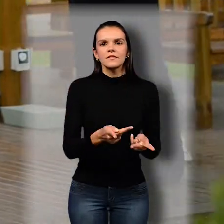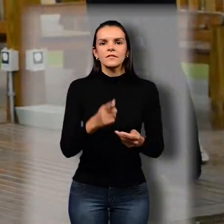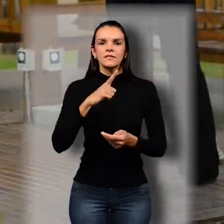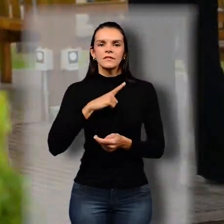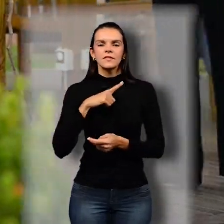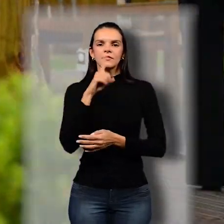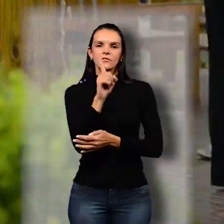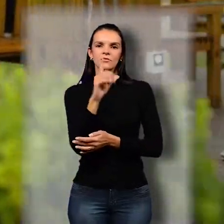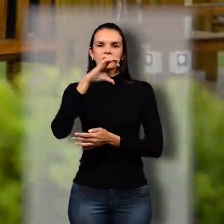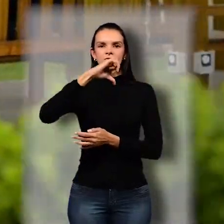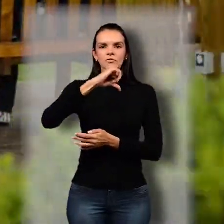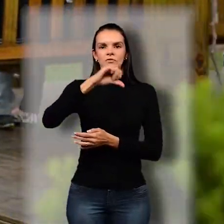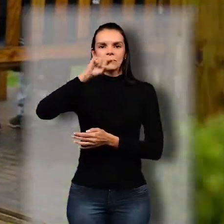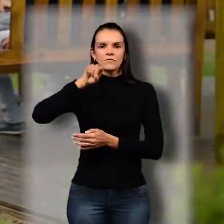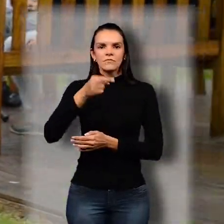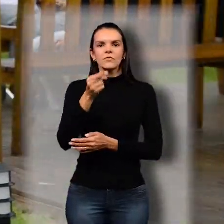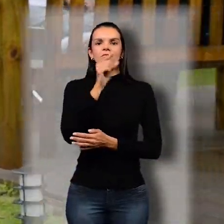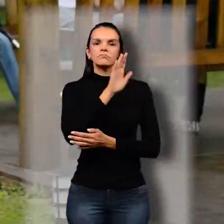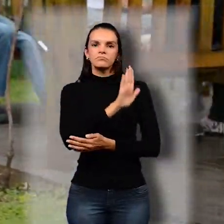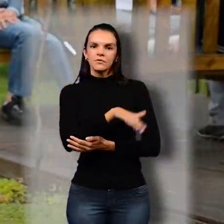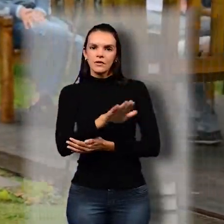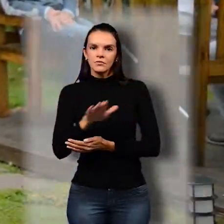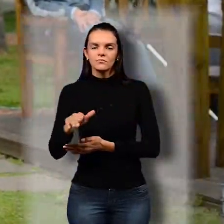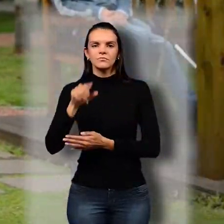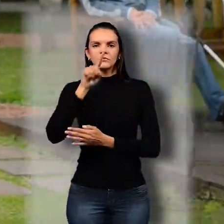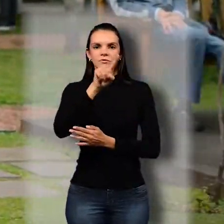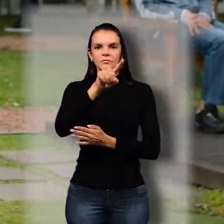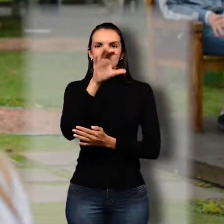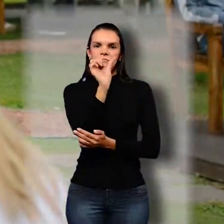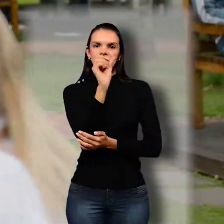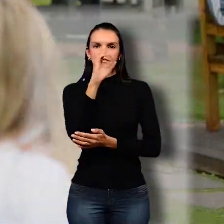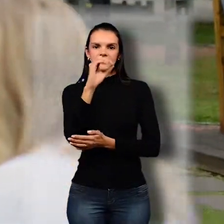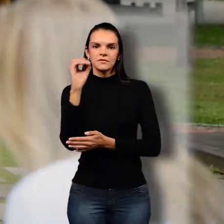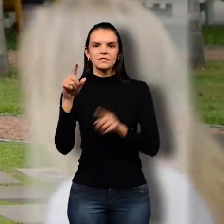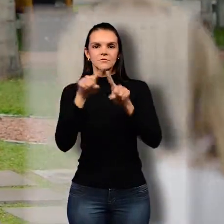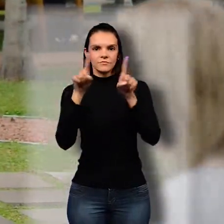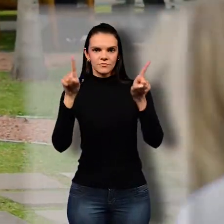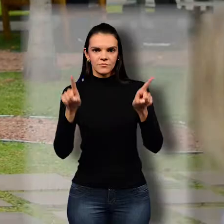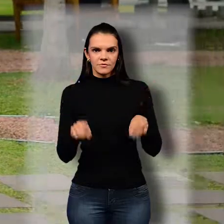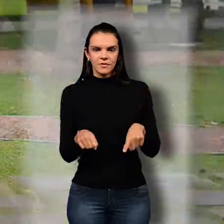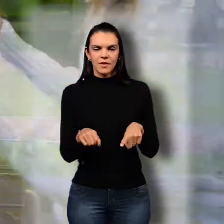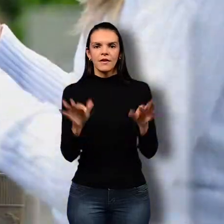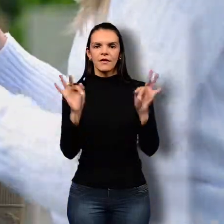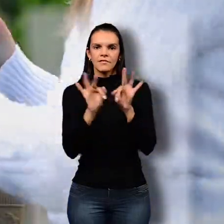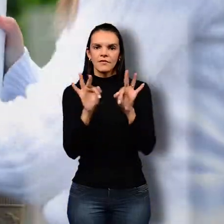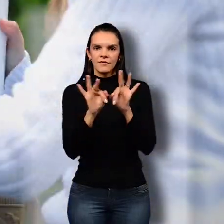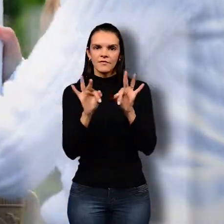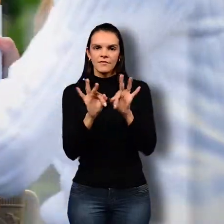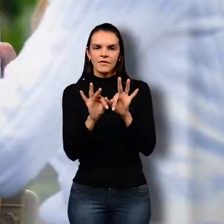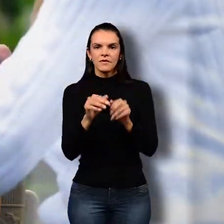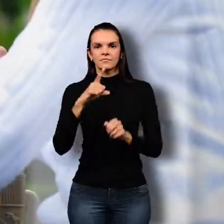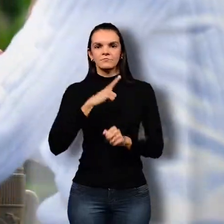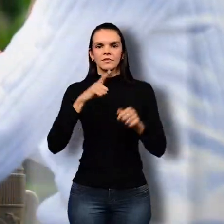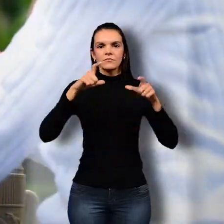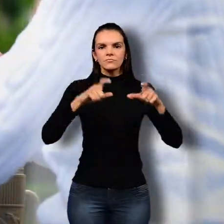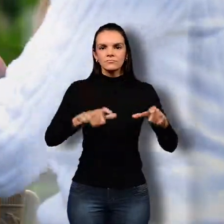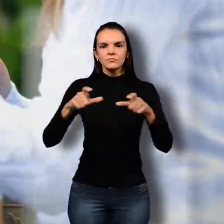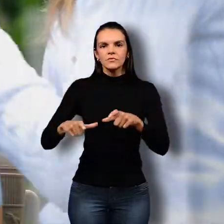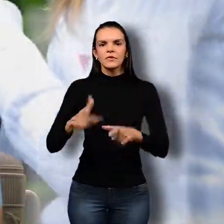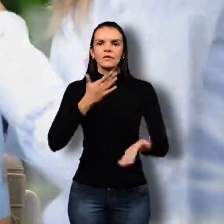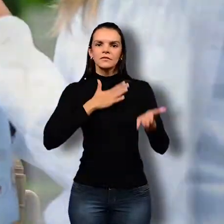de 19 mil alunos e 1.600 funcionários, os campus contam com espaços